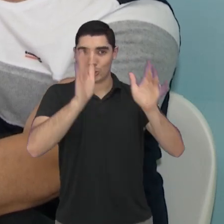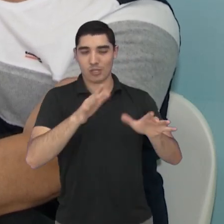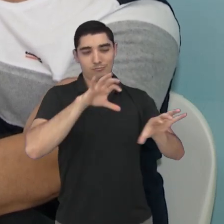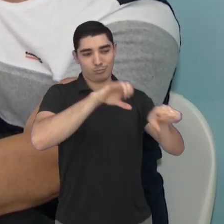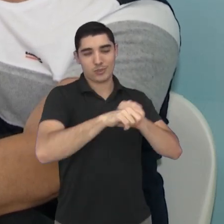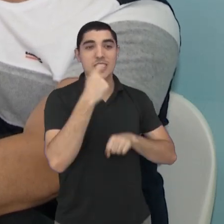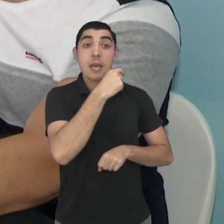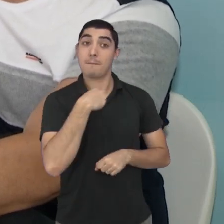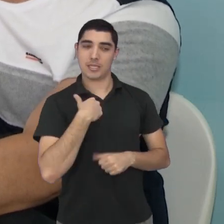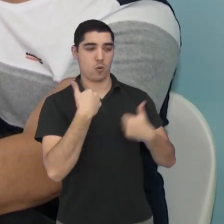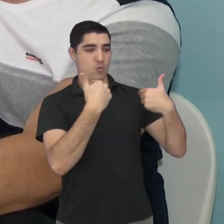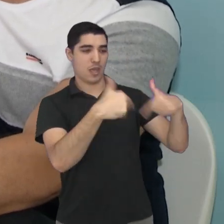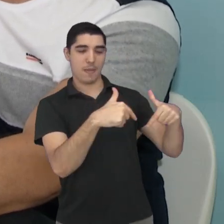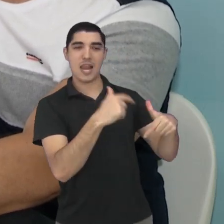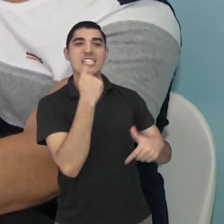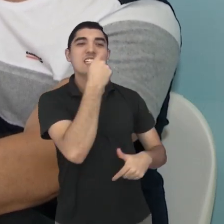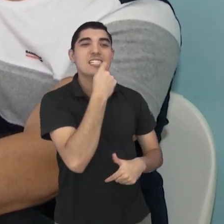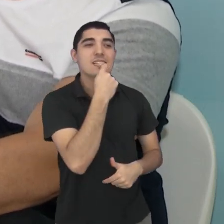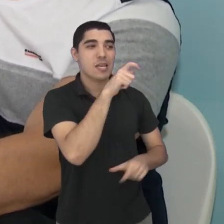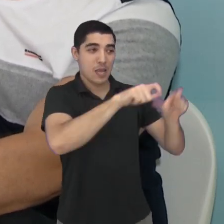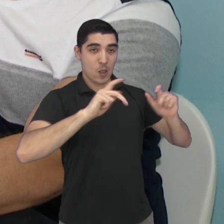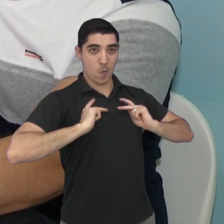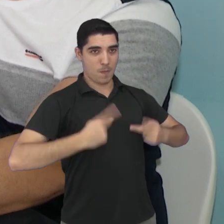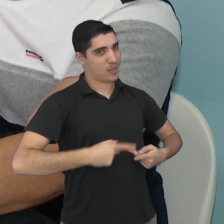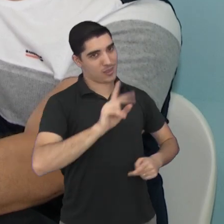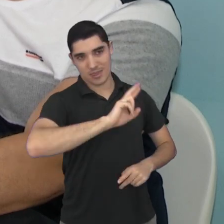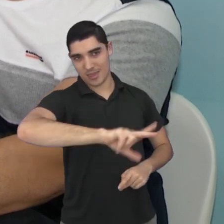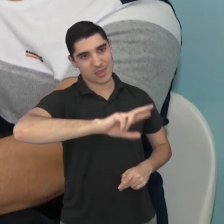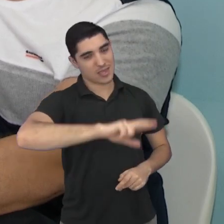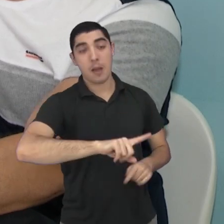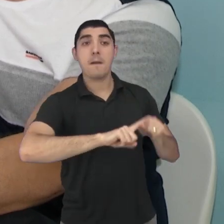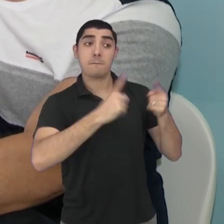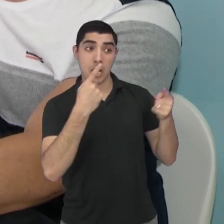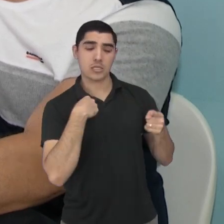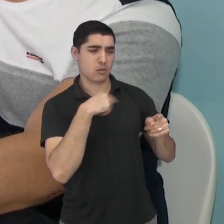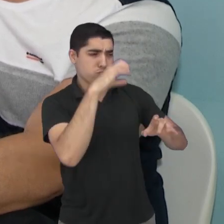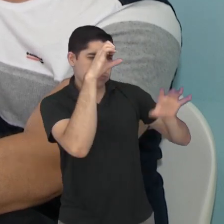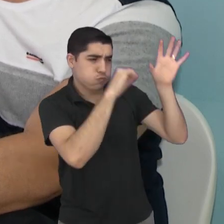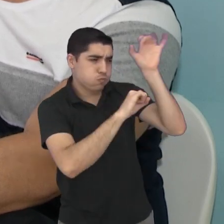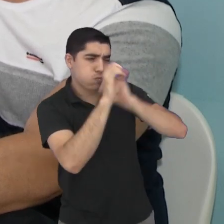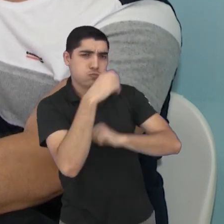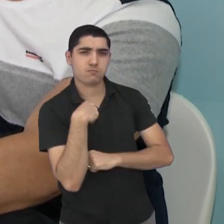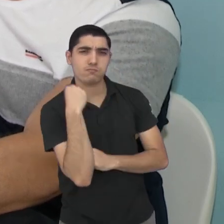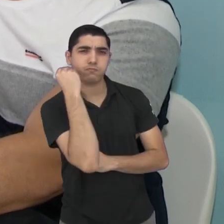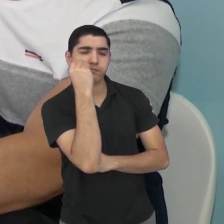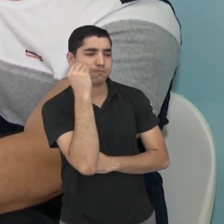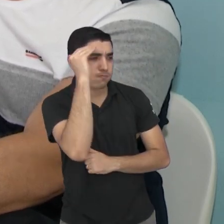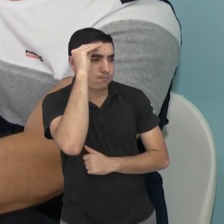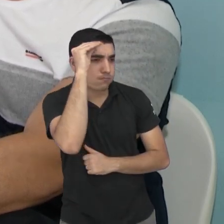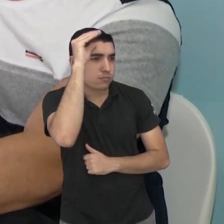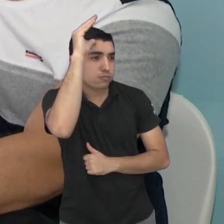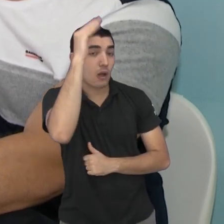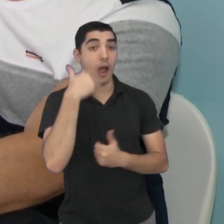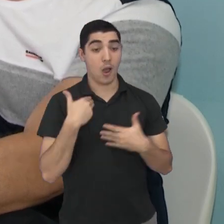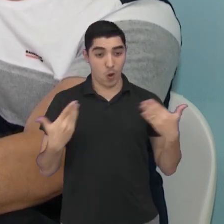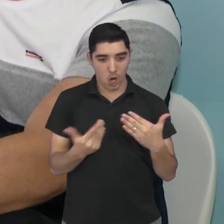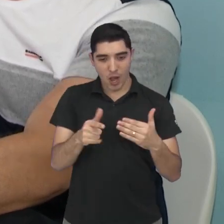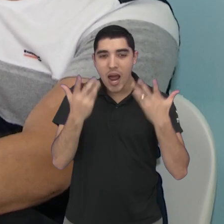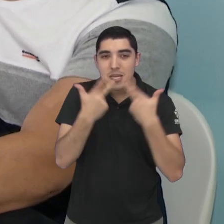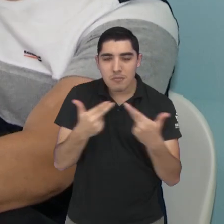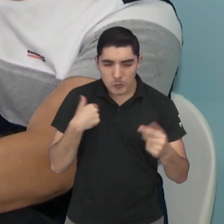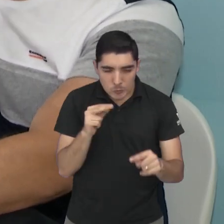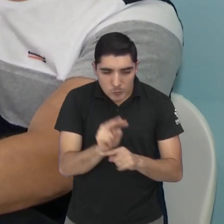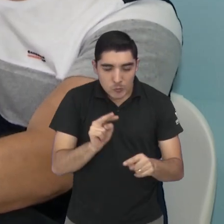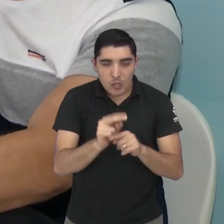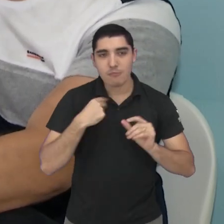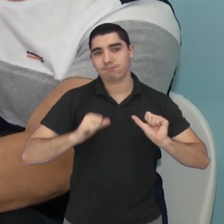como dentista de humanos, mas a formação contribui muito para a melhora do meu atendimento nos animais.